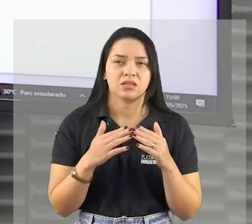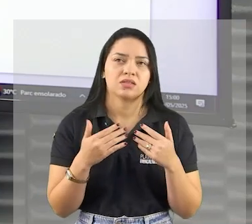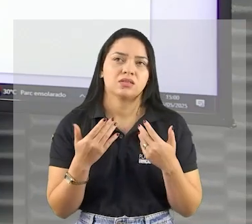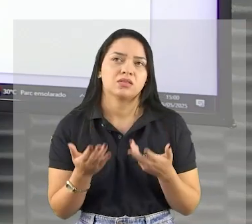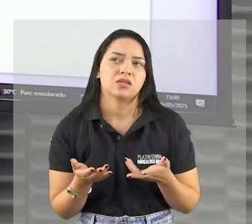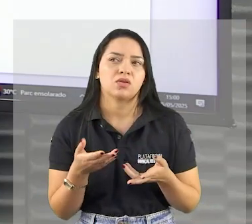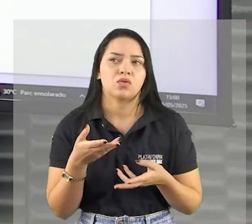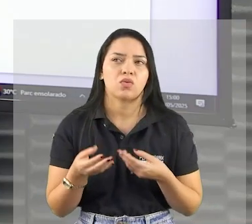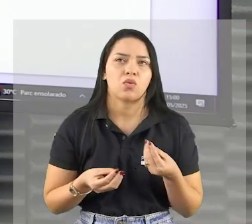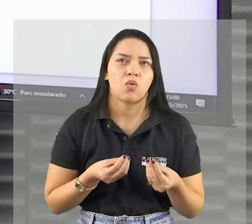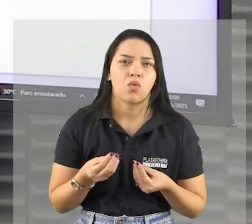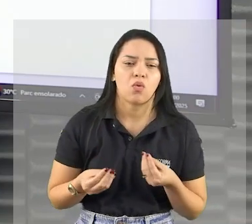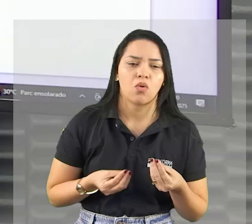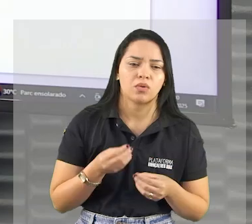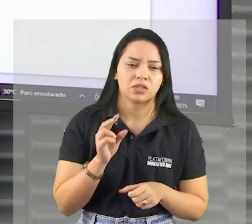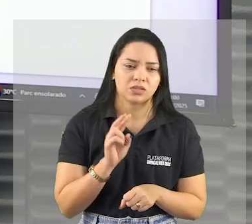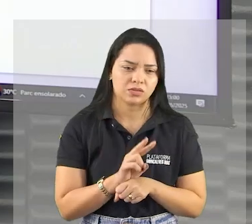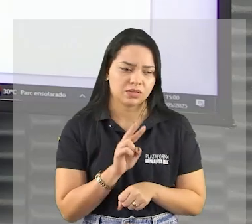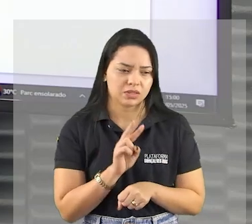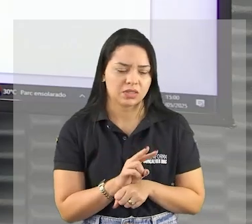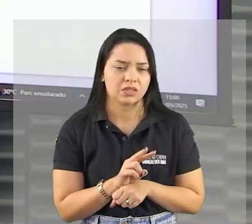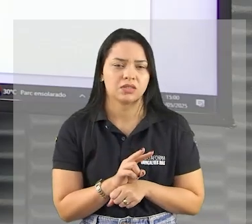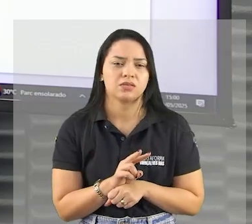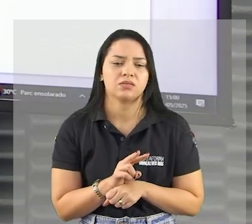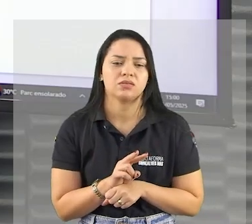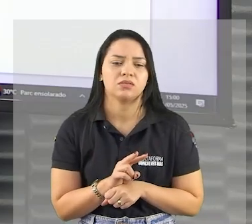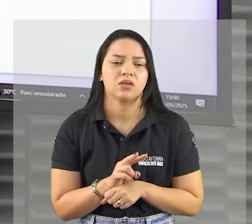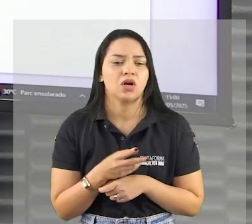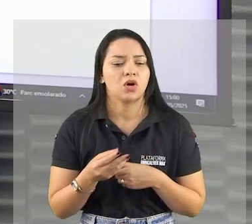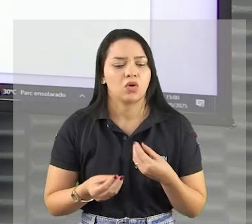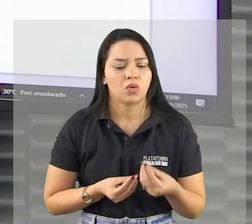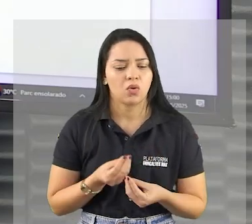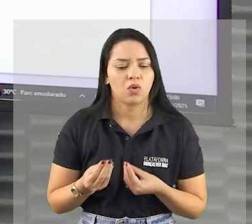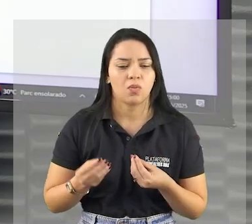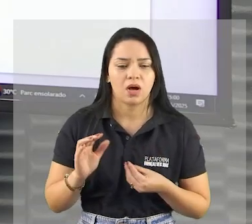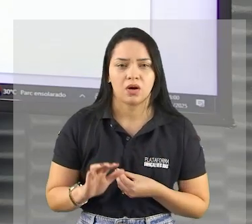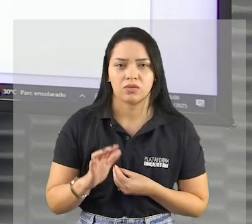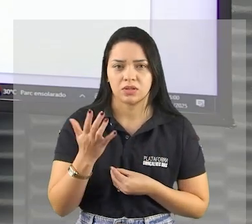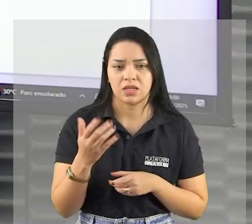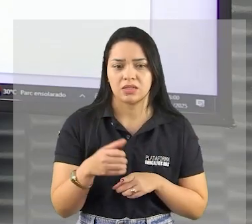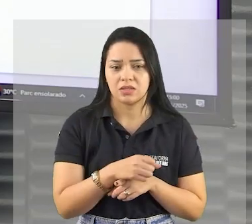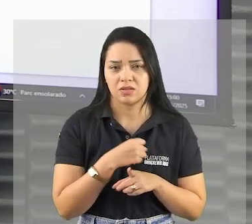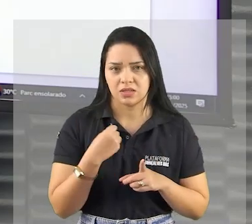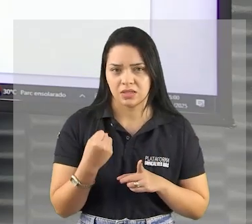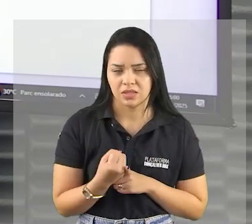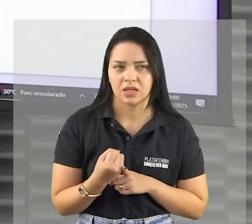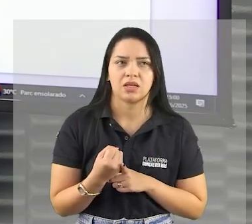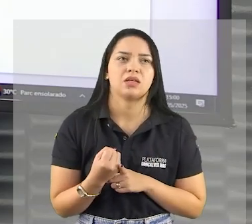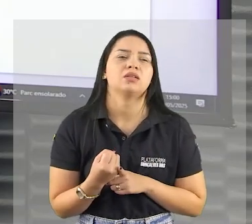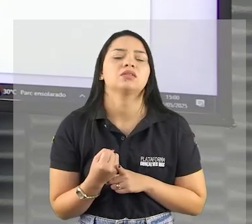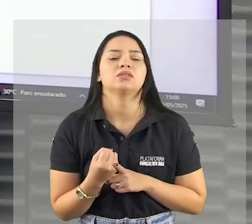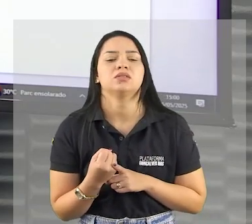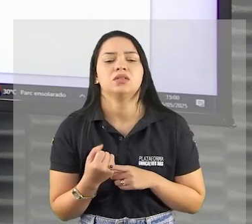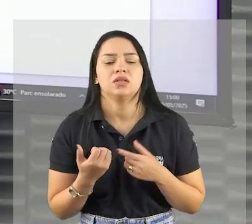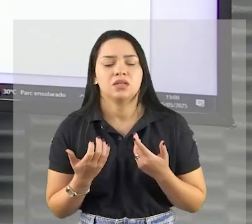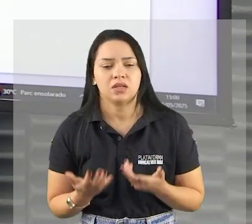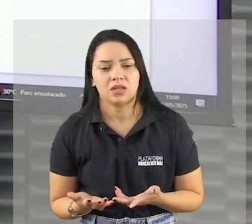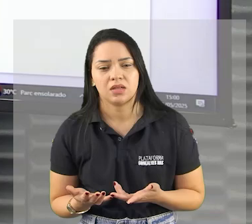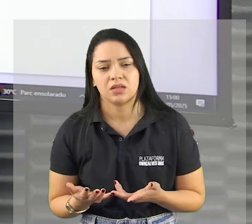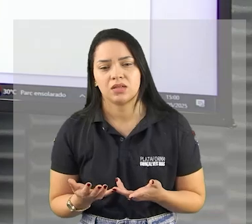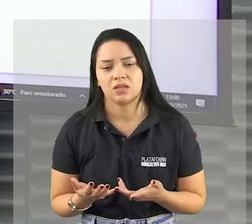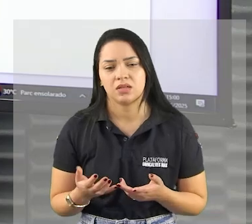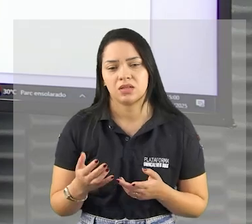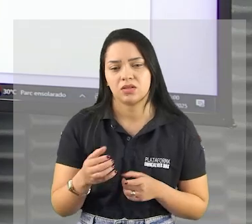aí, como que esse cuidado, né, doméstico, como é que isso acontece na nossa sociedade, a partir de